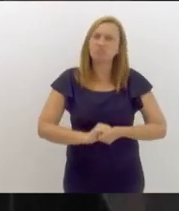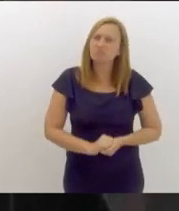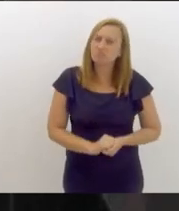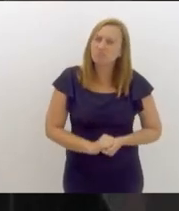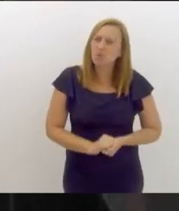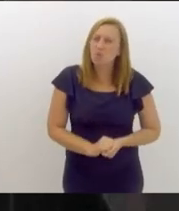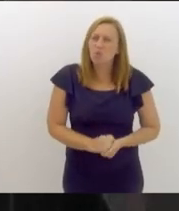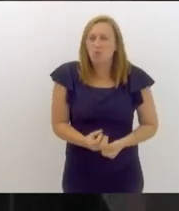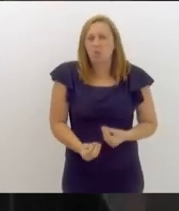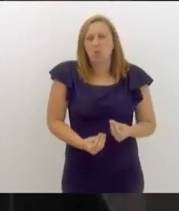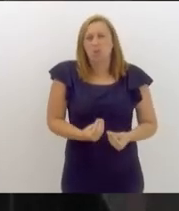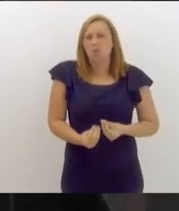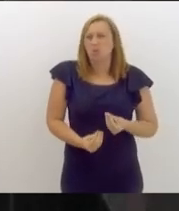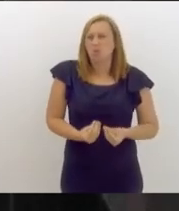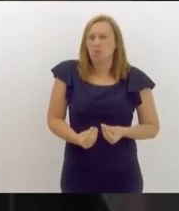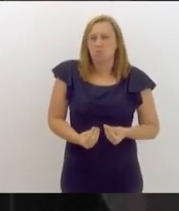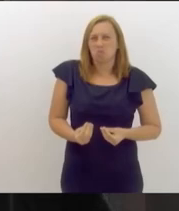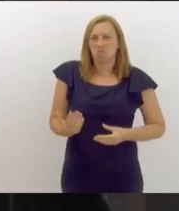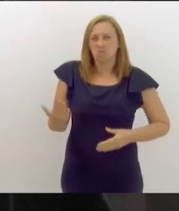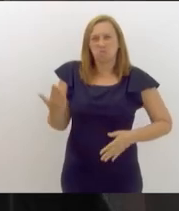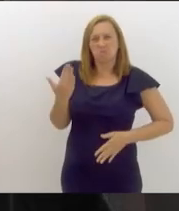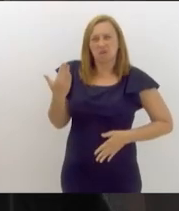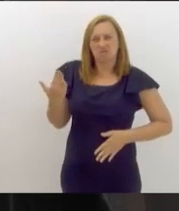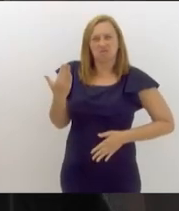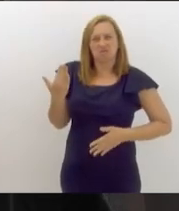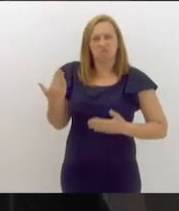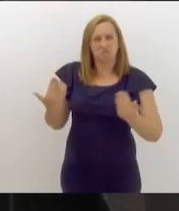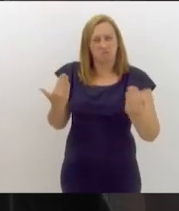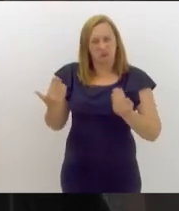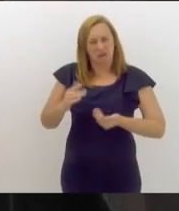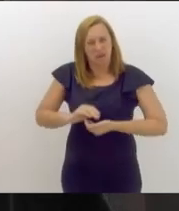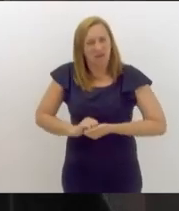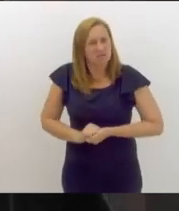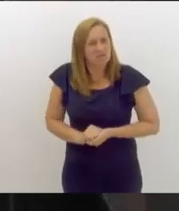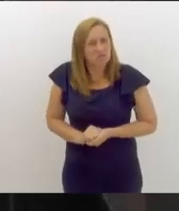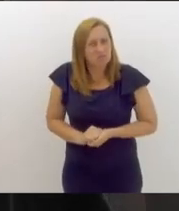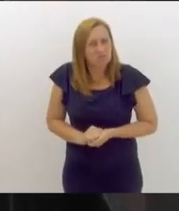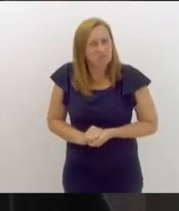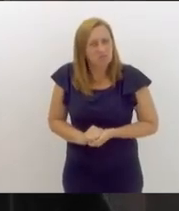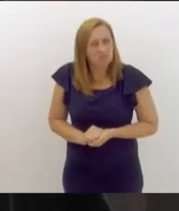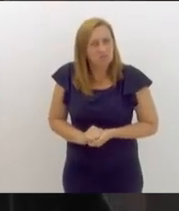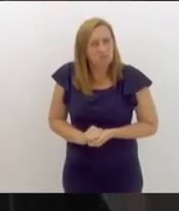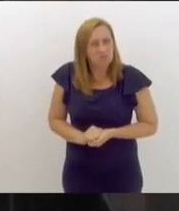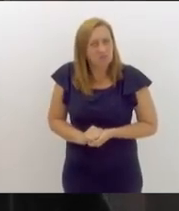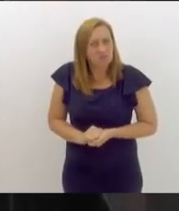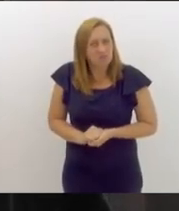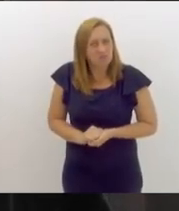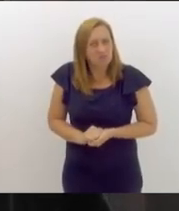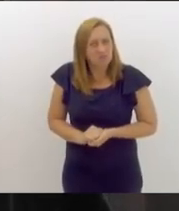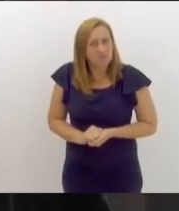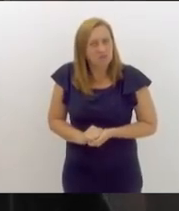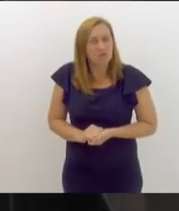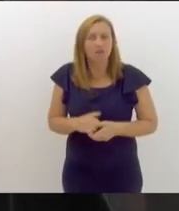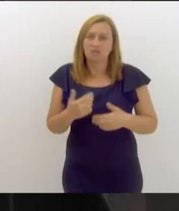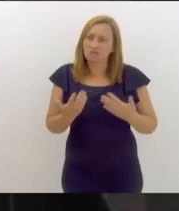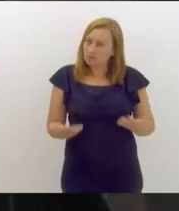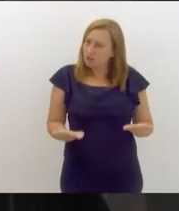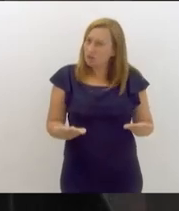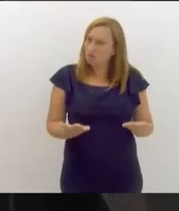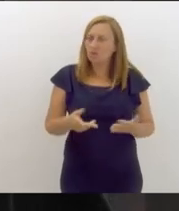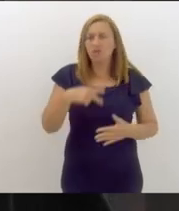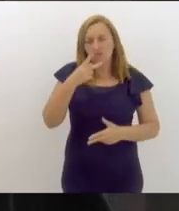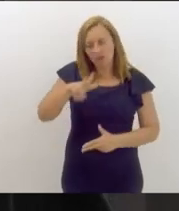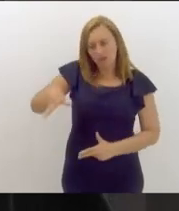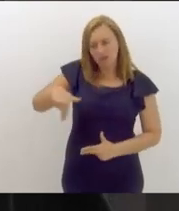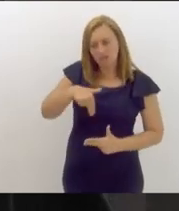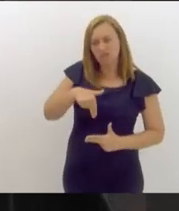como baderneiro criminoso e desordeiros então eu manifestei dessa